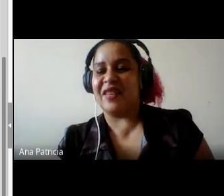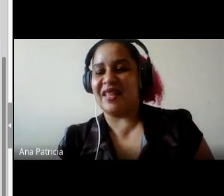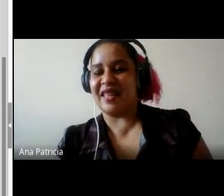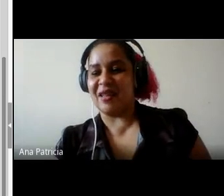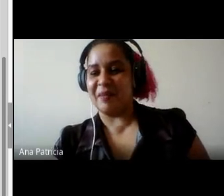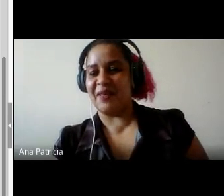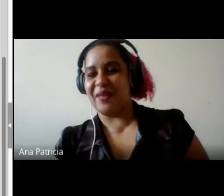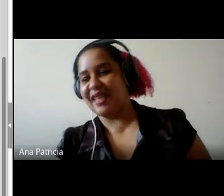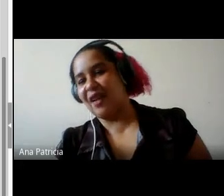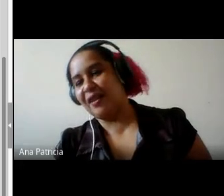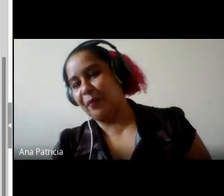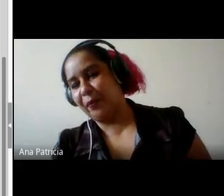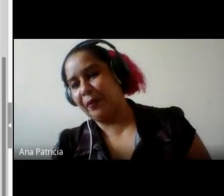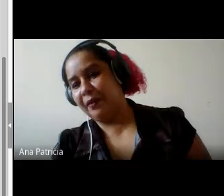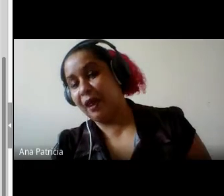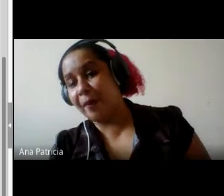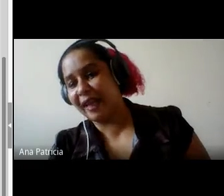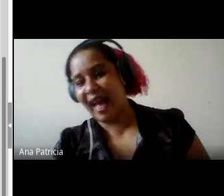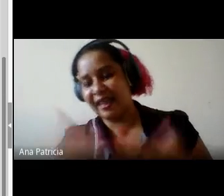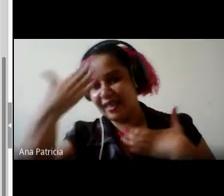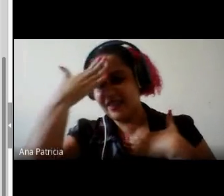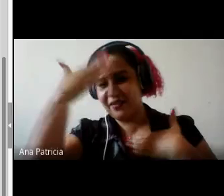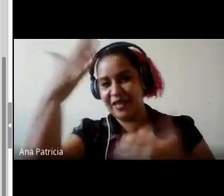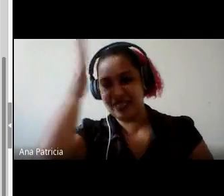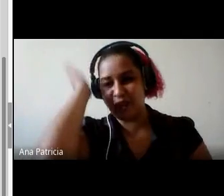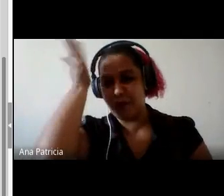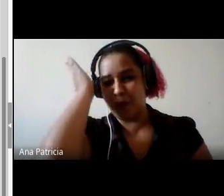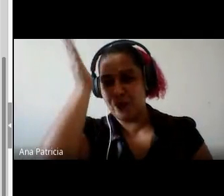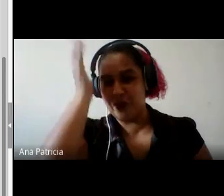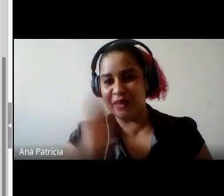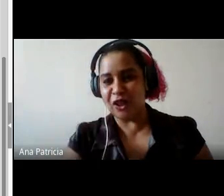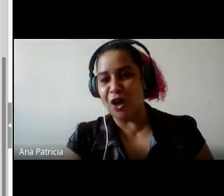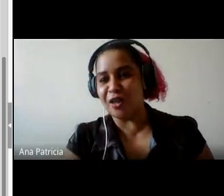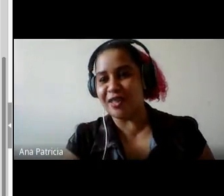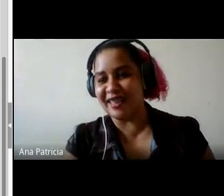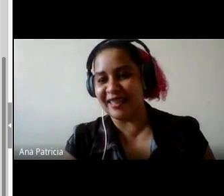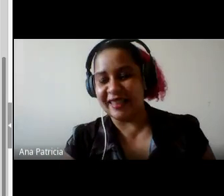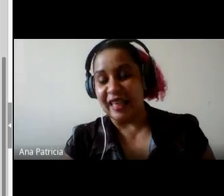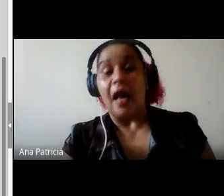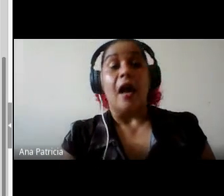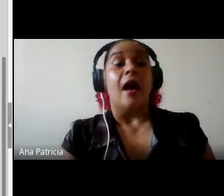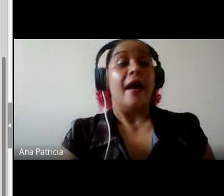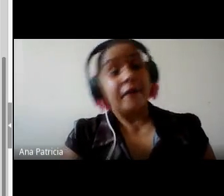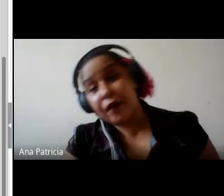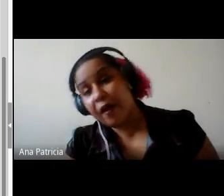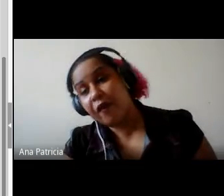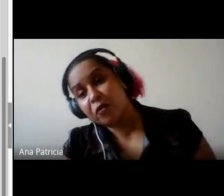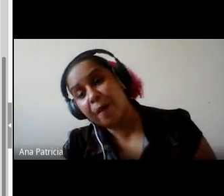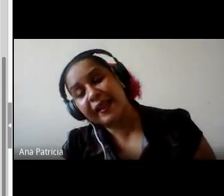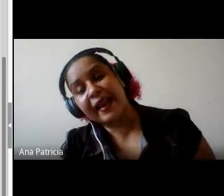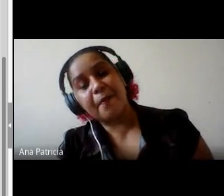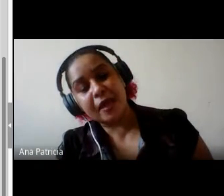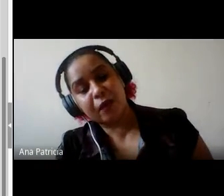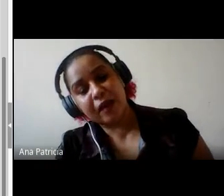Em vez de fazer o sinal de briga, fez sinal de burro. De obrigada, fez sinal de burro. Nossa!